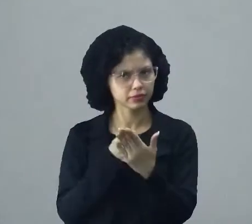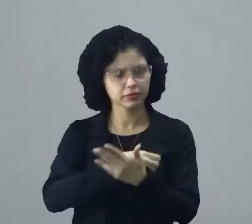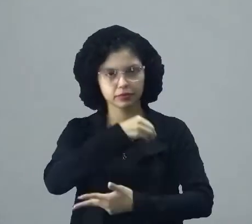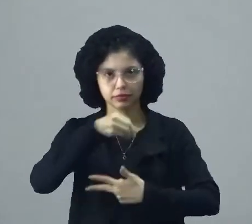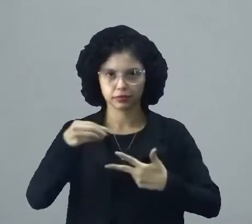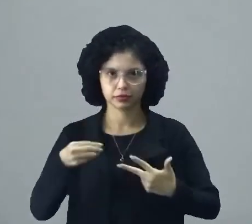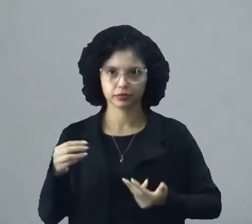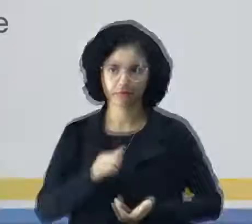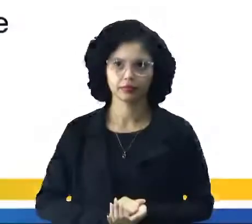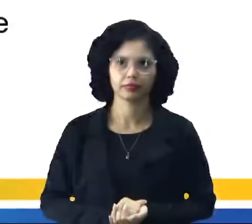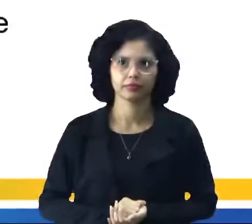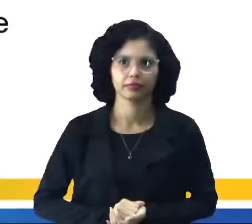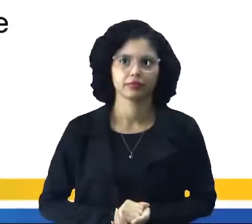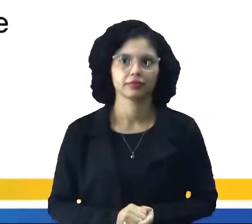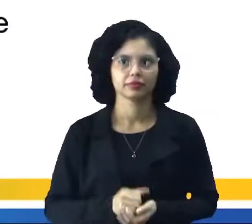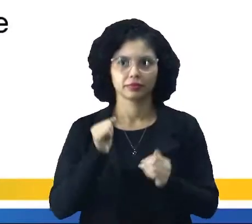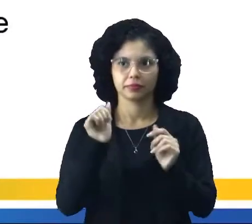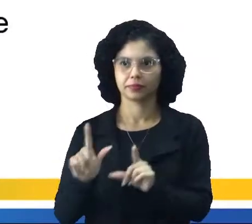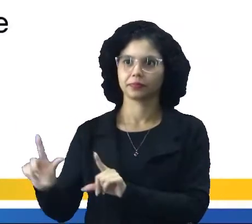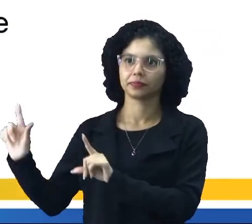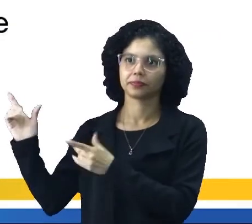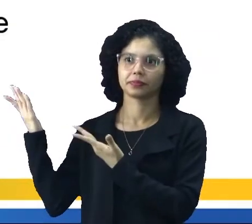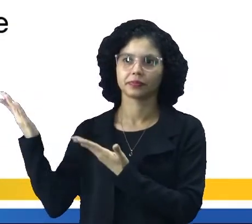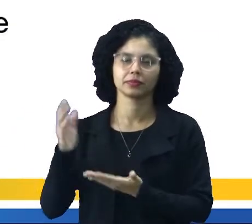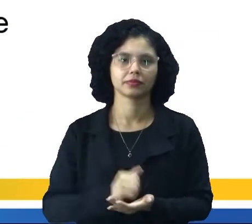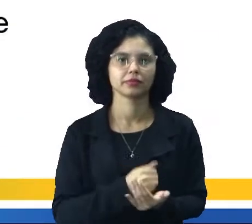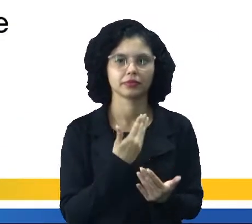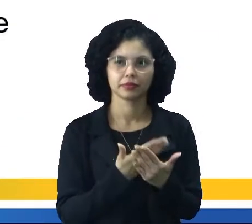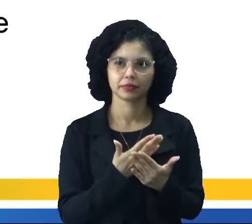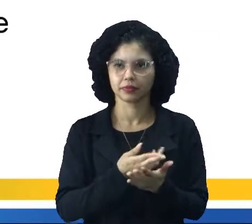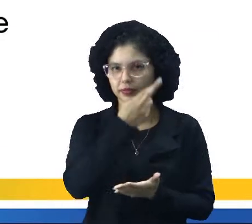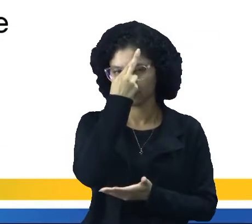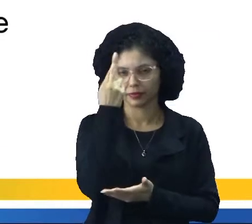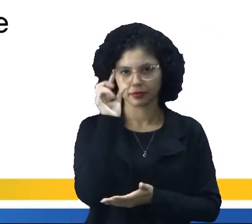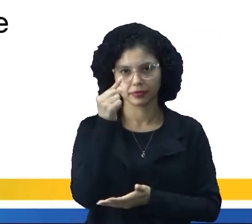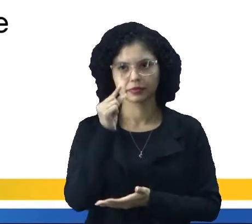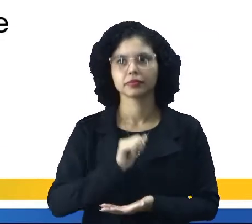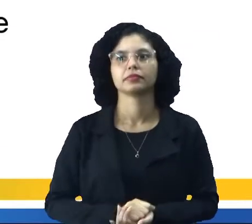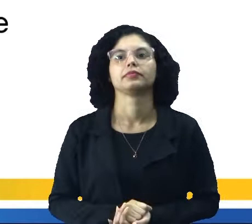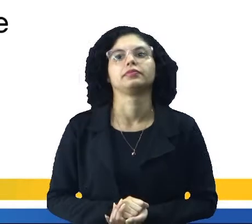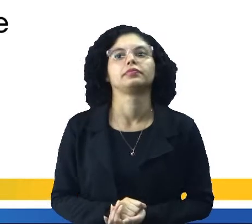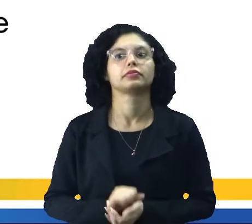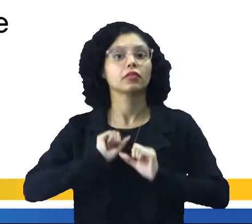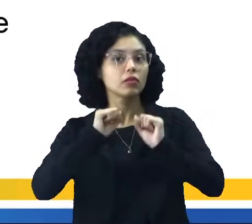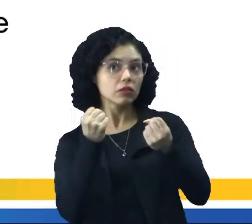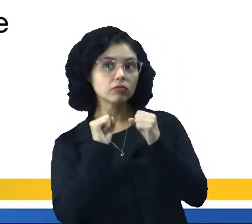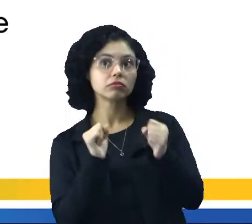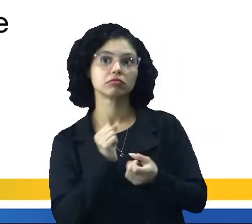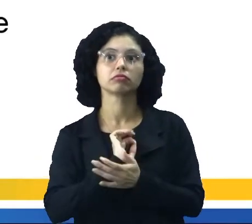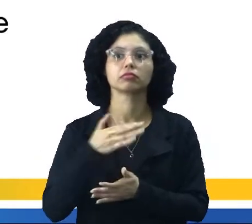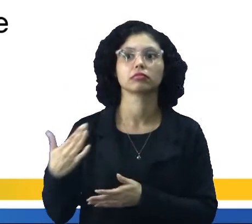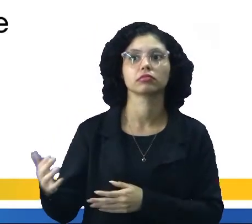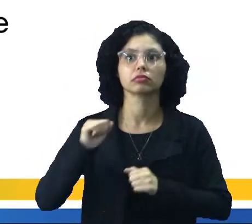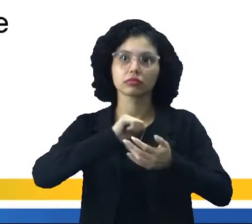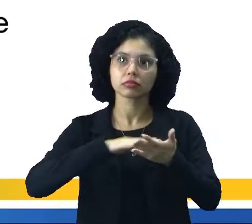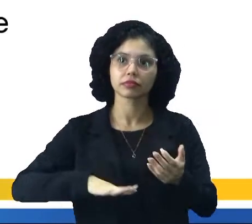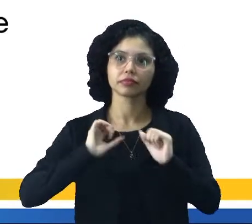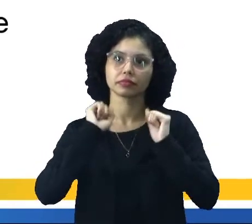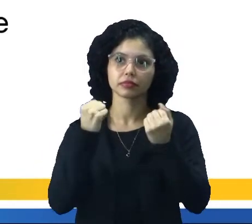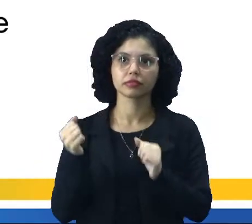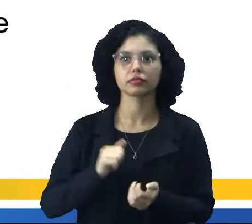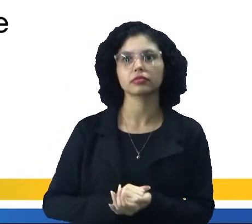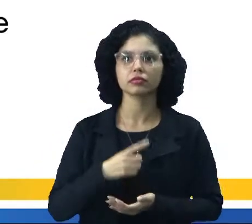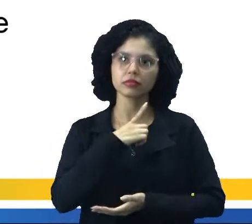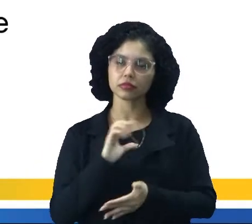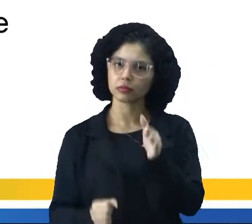Enem. Tranquilo? Então, foca na tela que a gente vai historiar um pouquinho. A ginástica, enquanto atividade física, tem suas